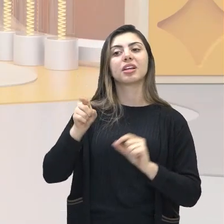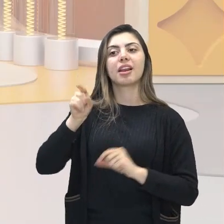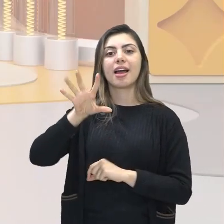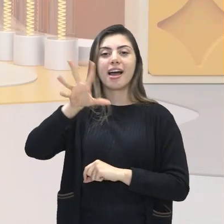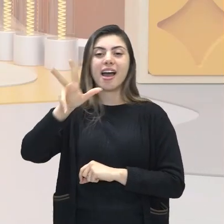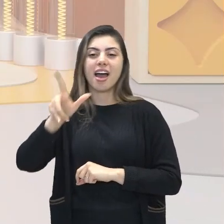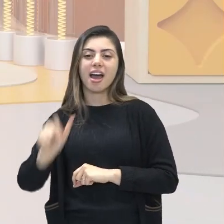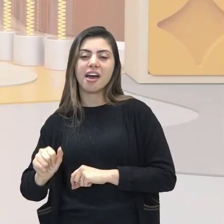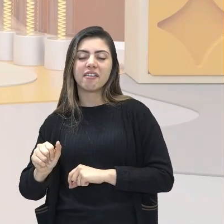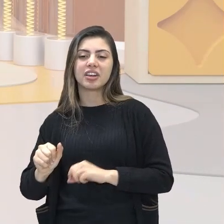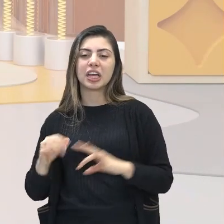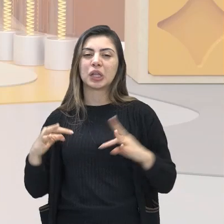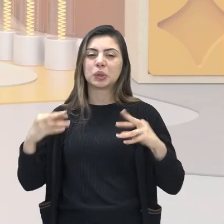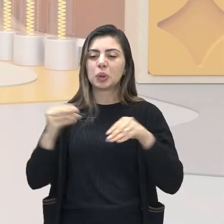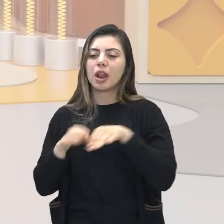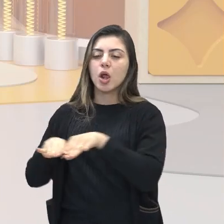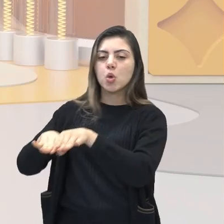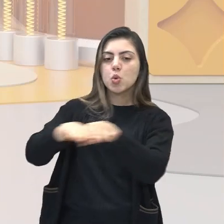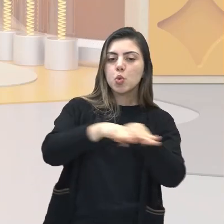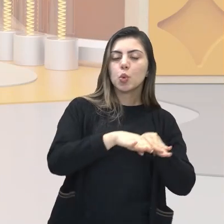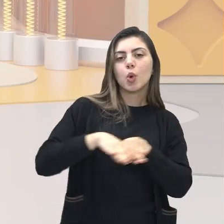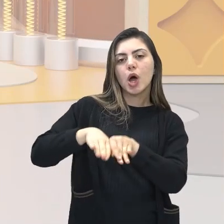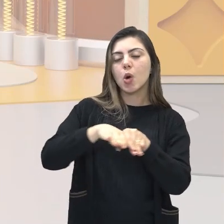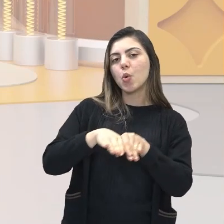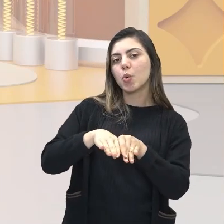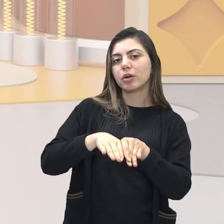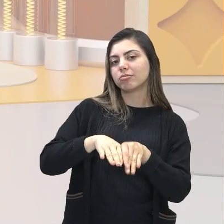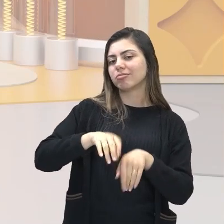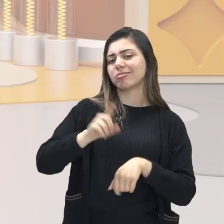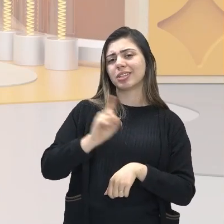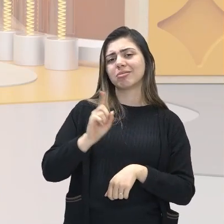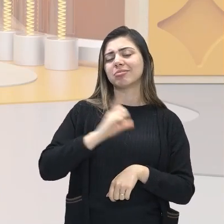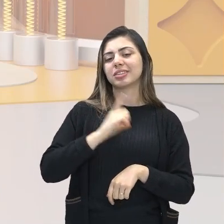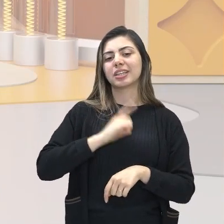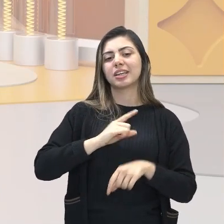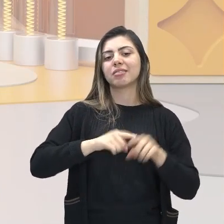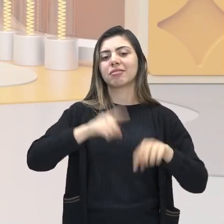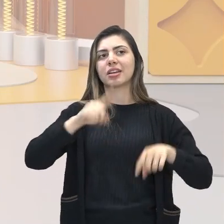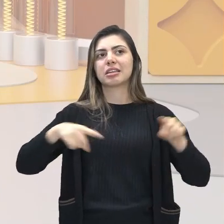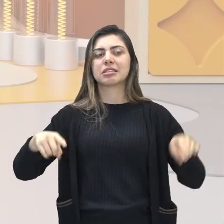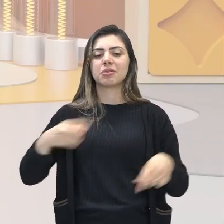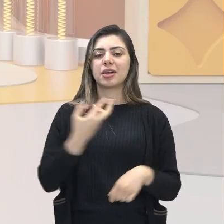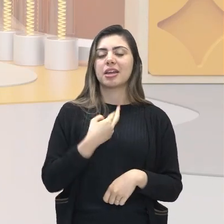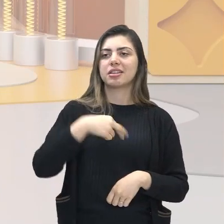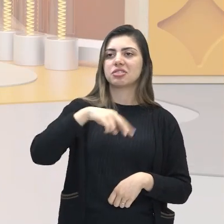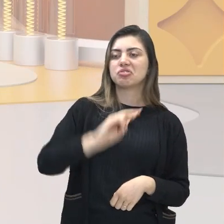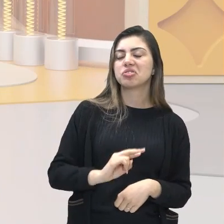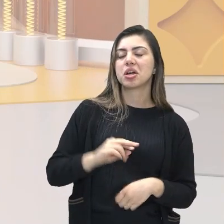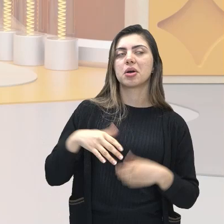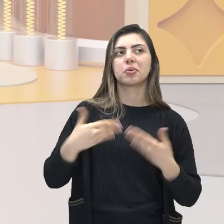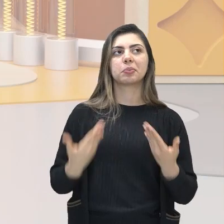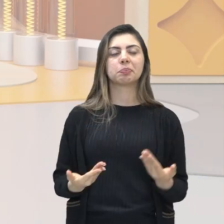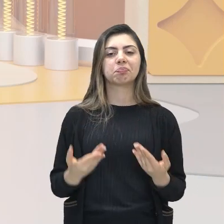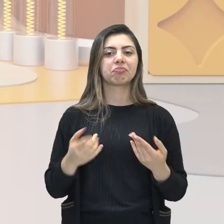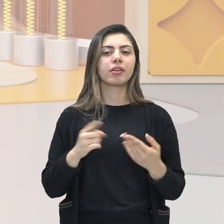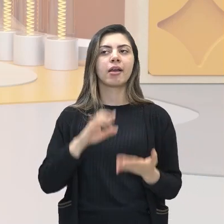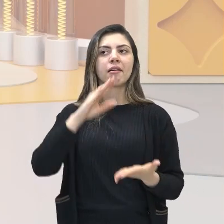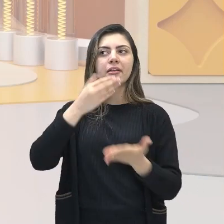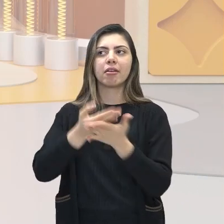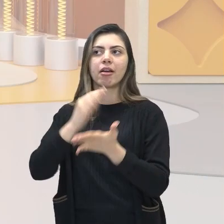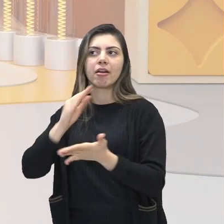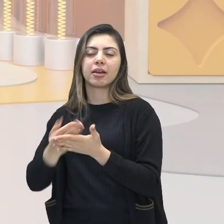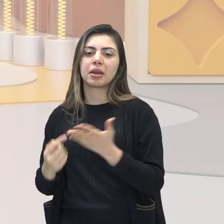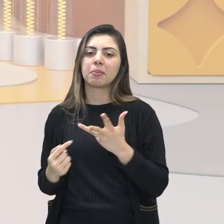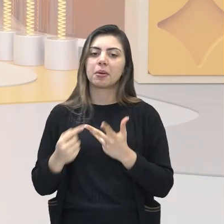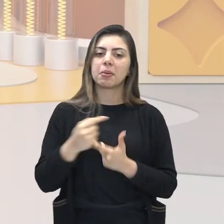é totalmente igual. Existem muitas variações com relação às religiões, com relação às crenças, com